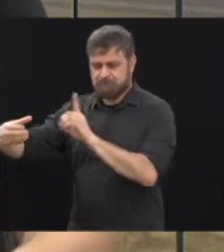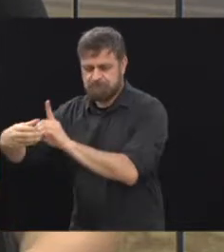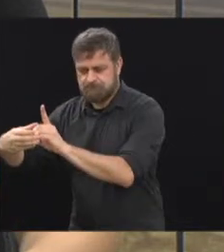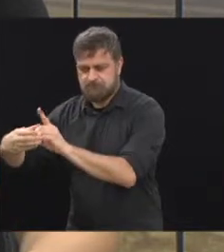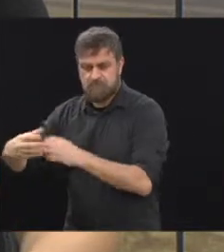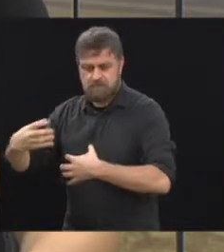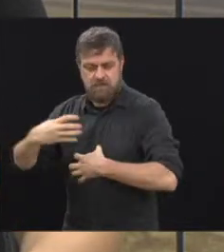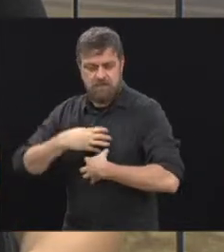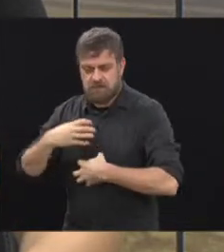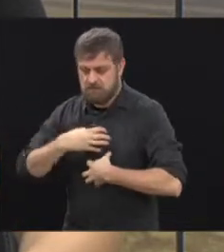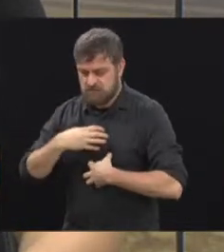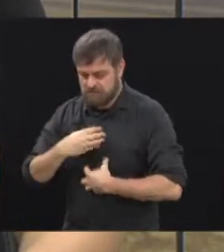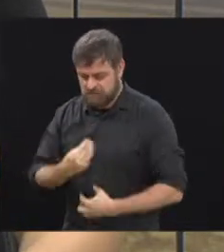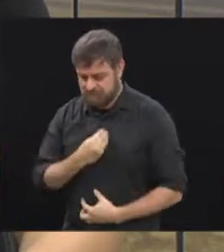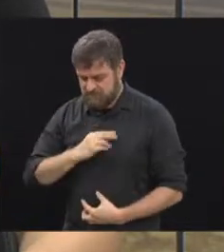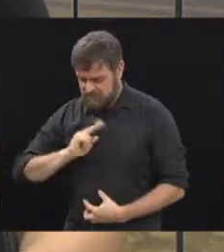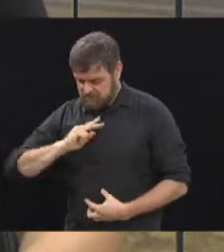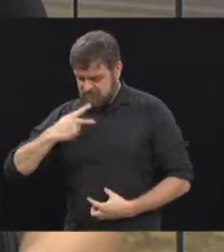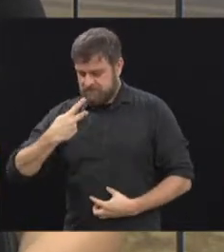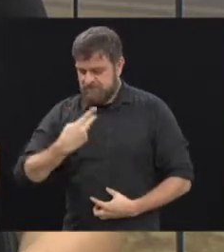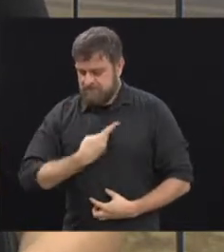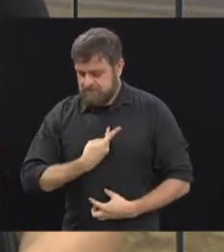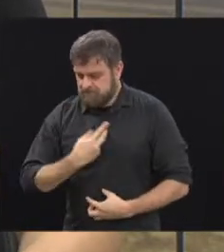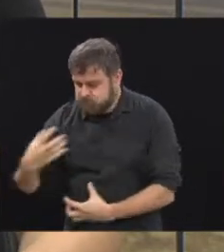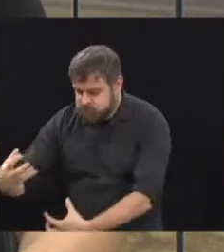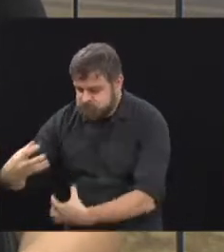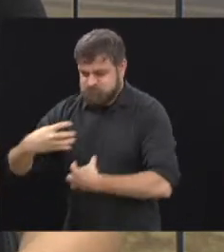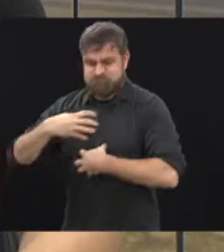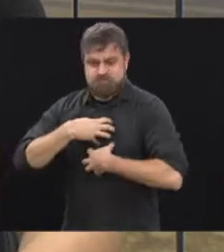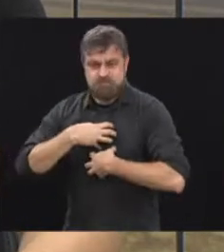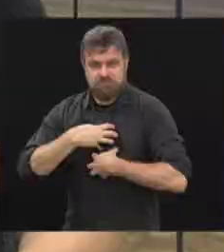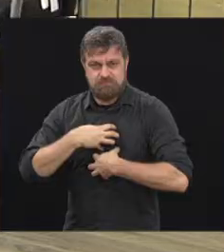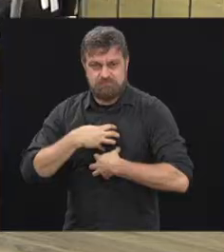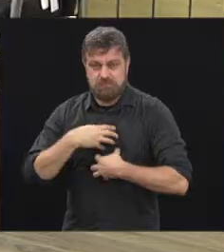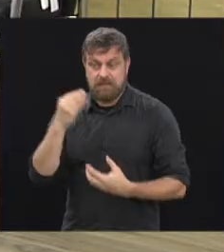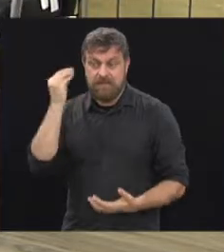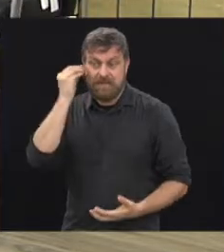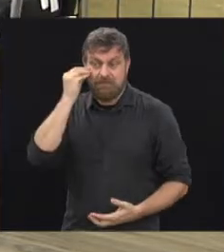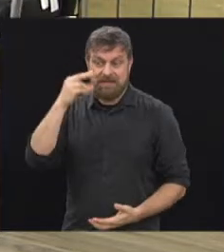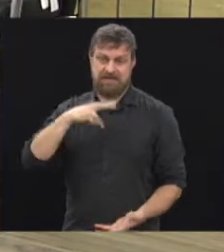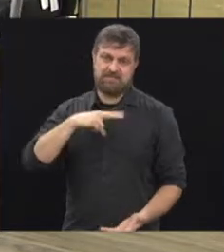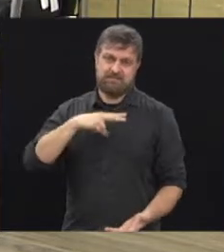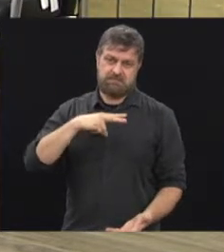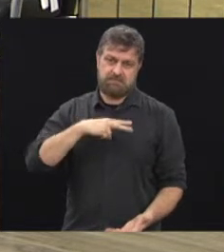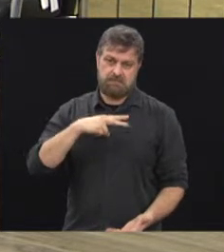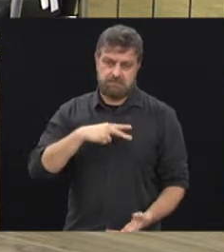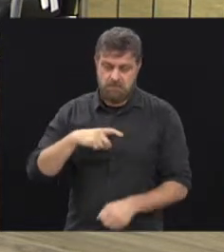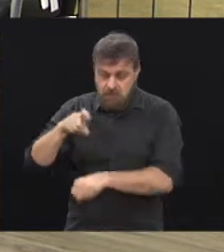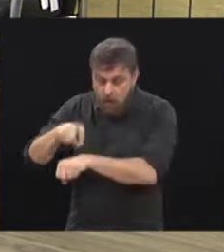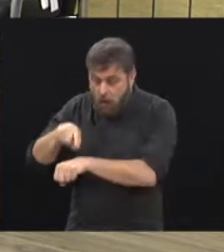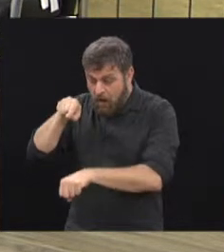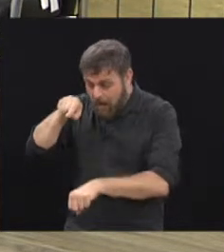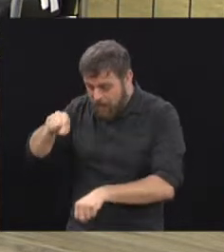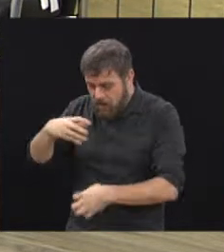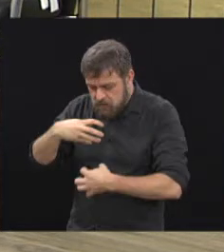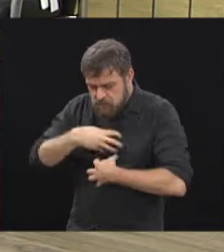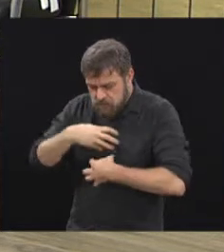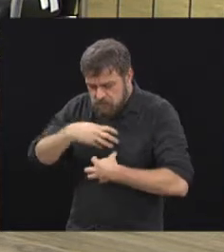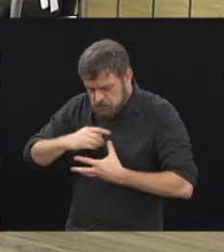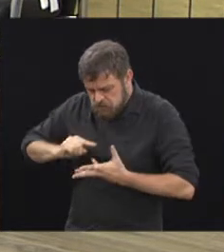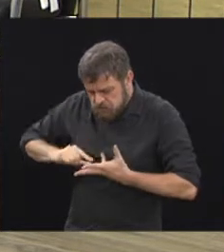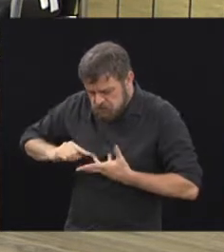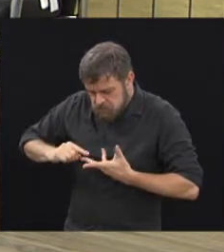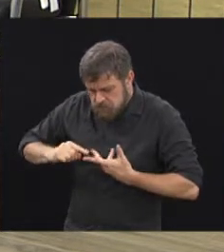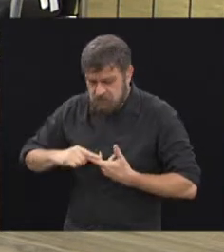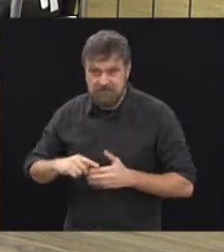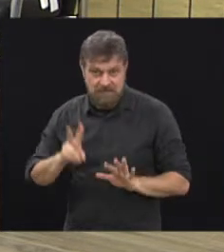mais real de ser transformado, impactado, é quando você sente na pele. Então, esses momentos onde eu senti tudo isso,